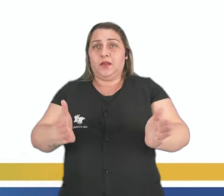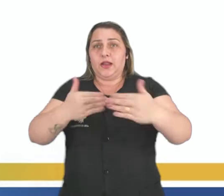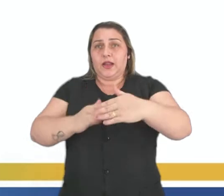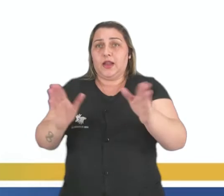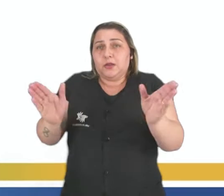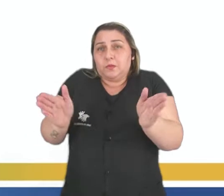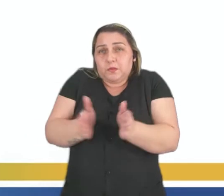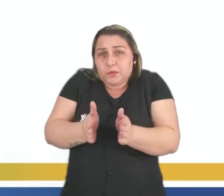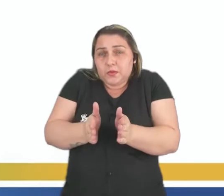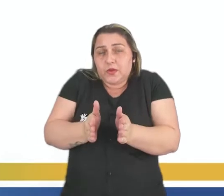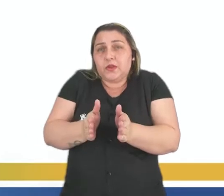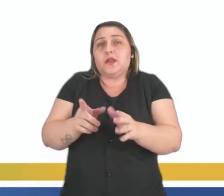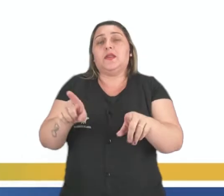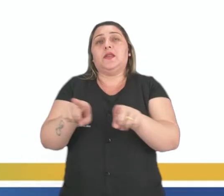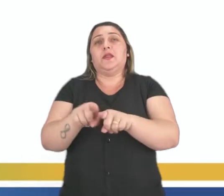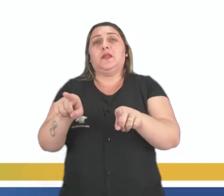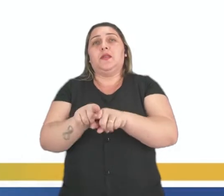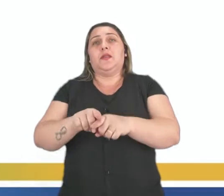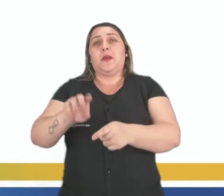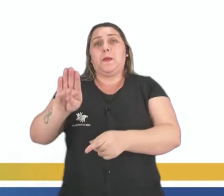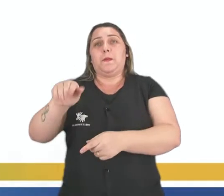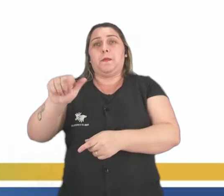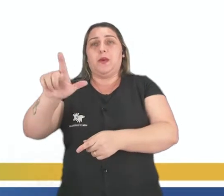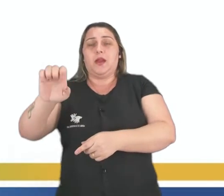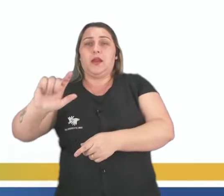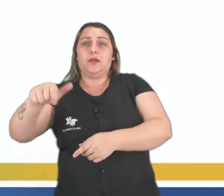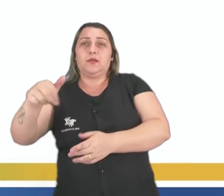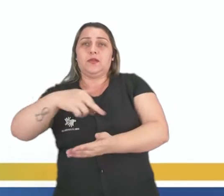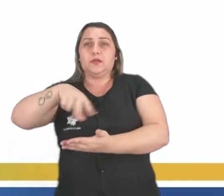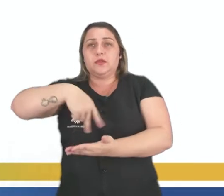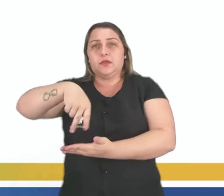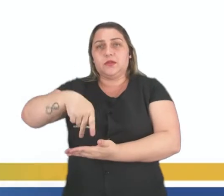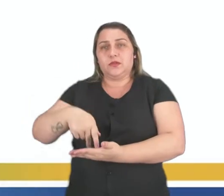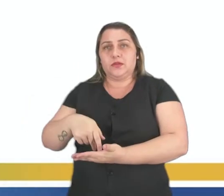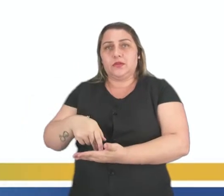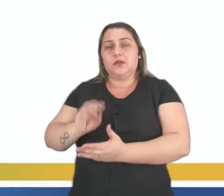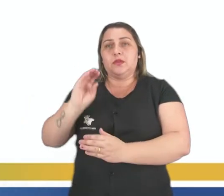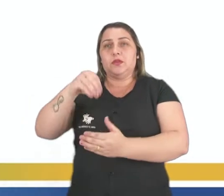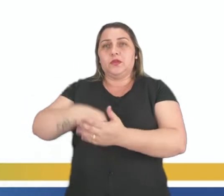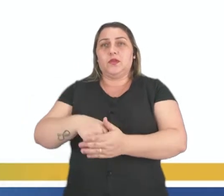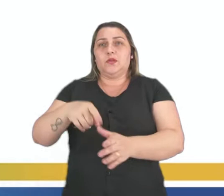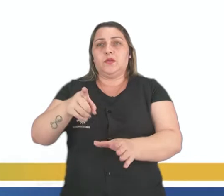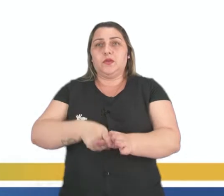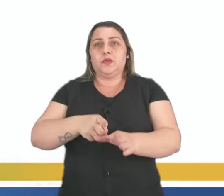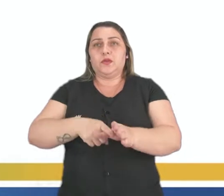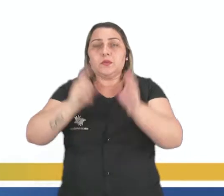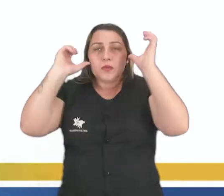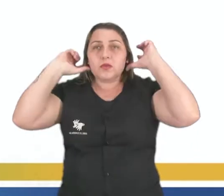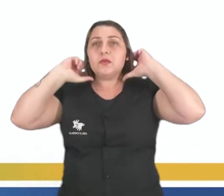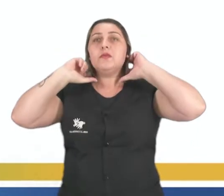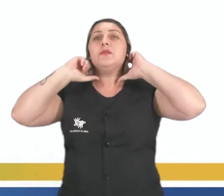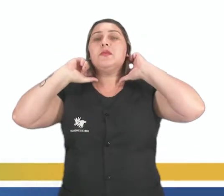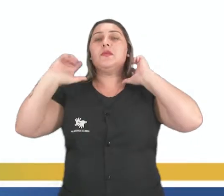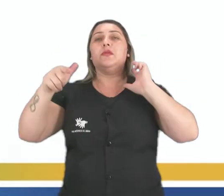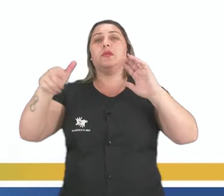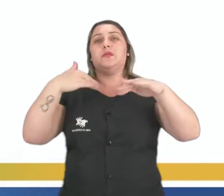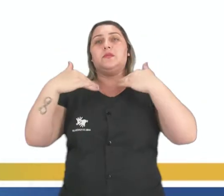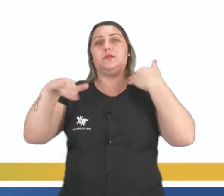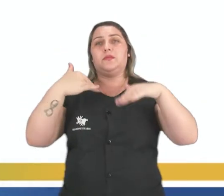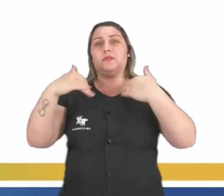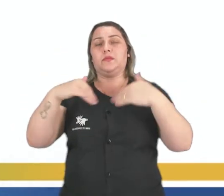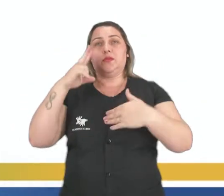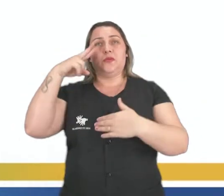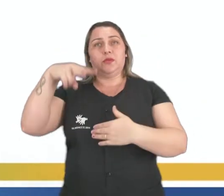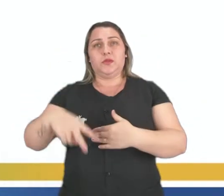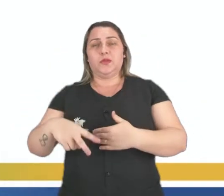pequeno, ou ainda exercícios de balé e outras danças, colocando os pés nos pescoços e outros movimentos. Eu não